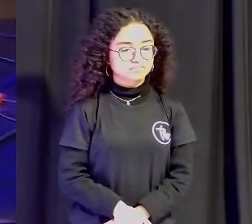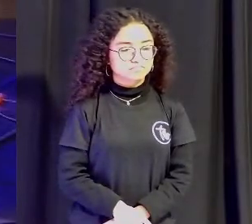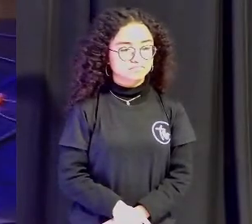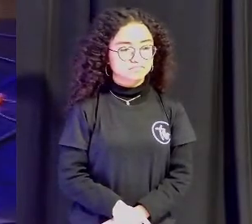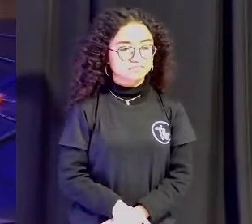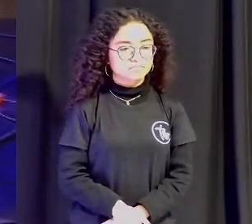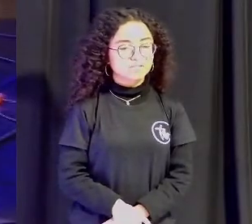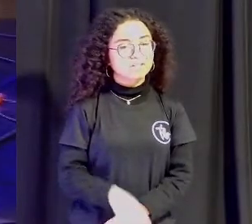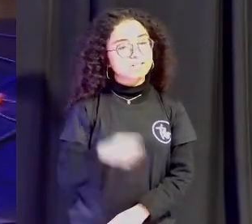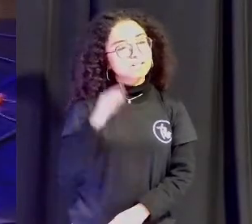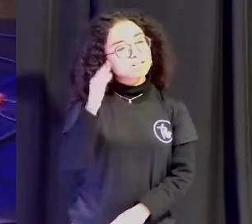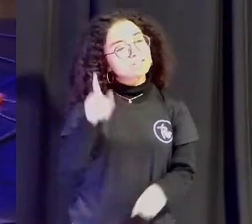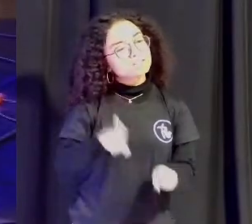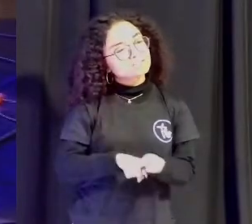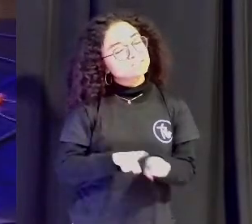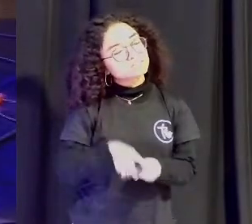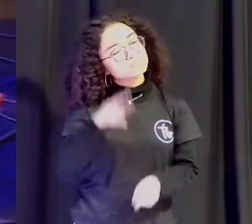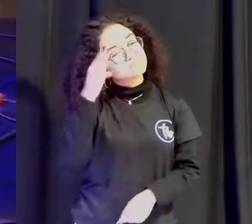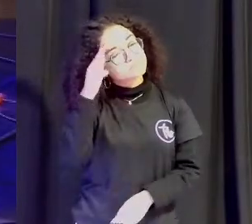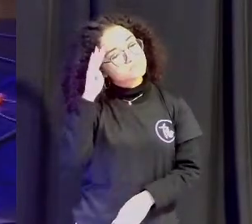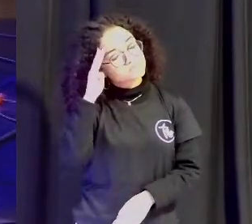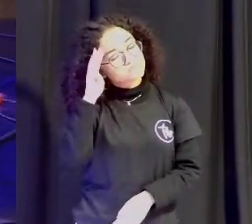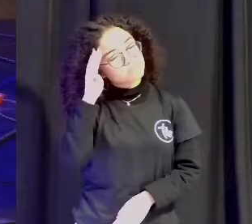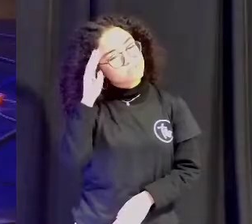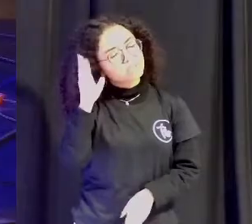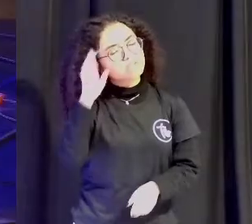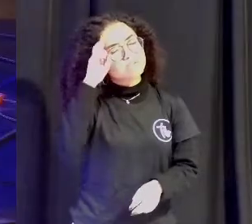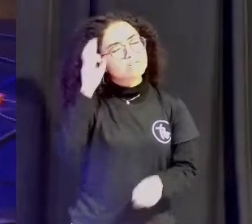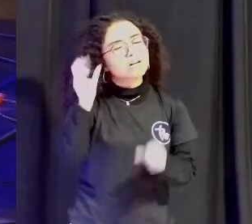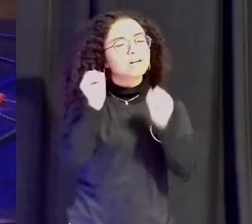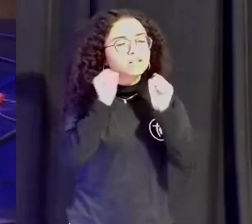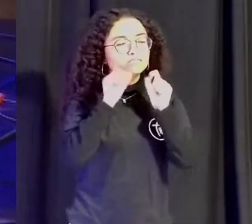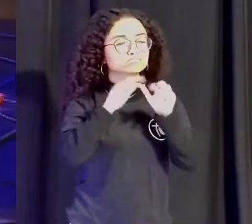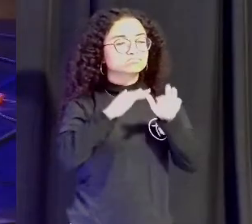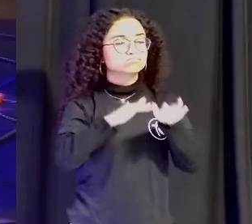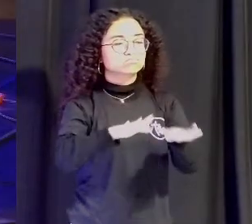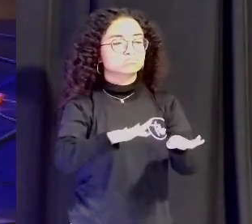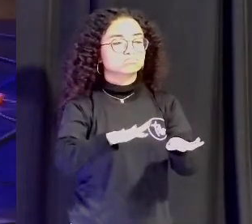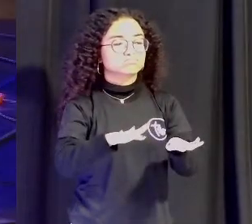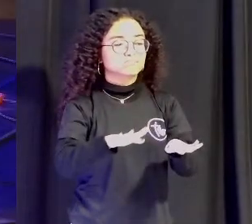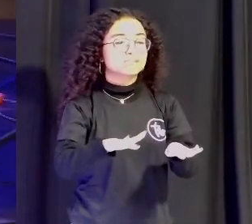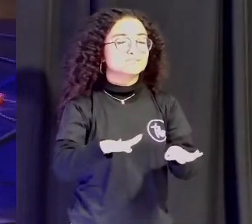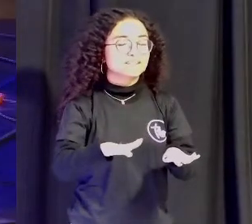Eu também sei que o Senhor quer abençoar cada um deles.